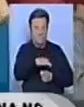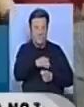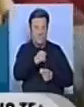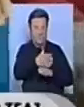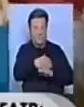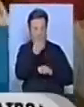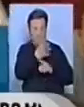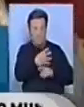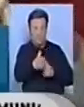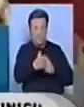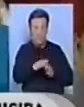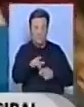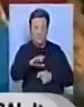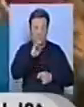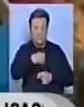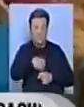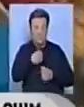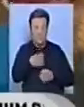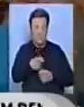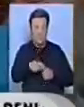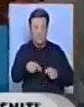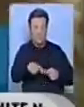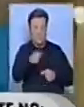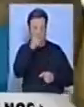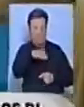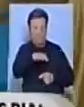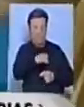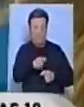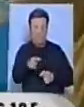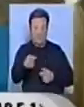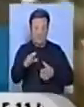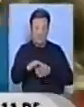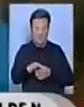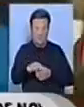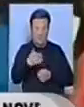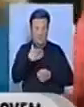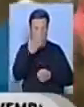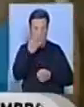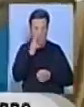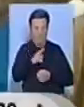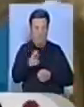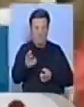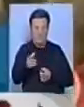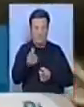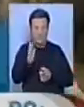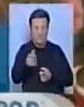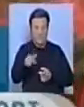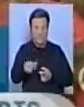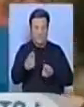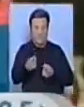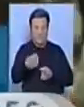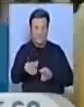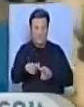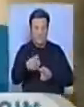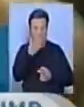floresta, tudo para que eles se sintam bem no espaço rural. E eles colaboram, pelo que tenho visto, já há aqui crianças